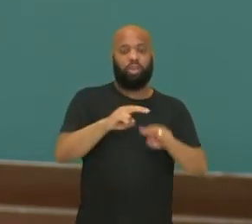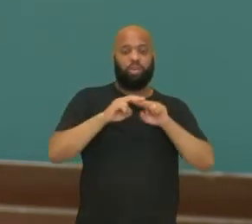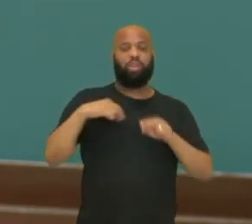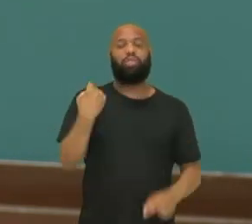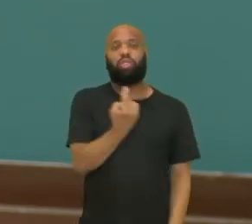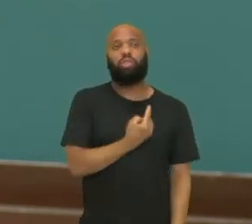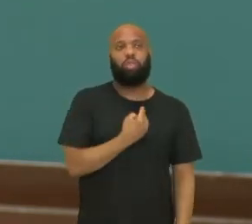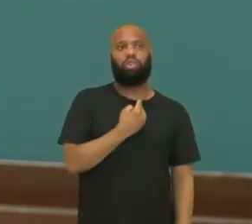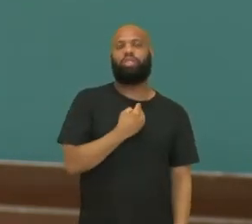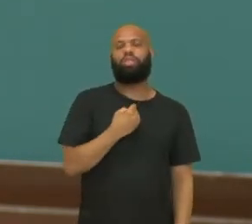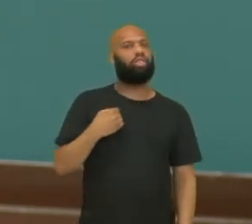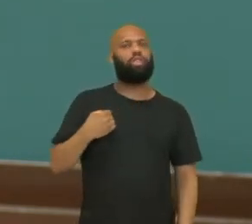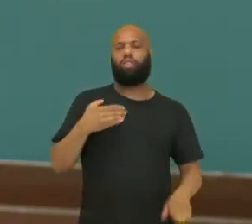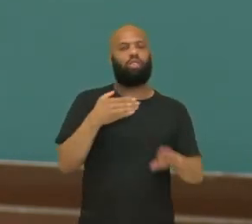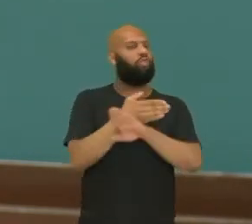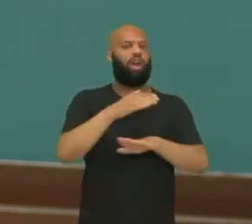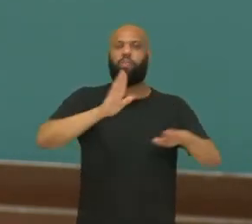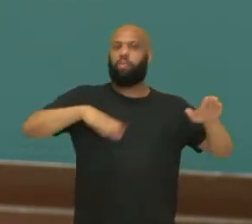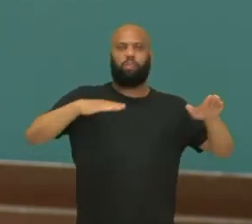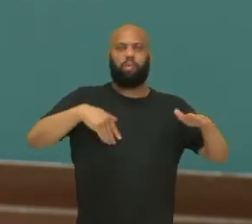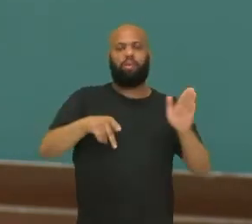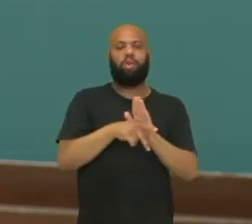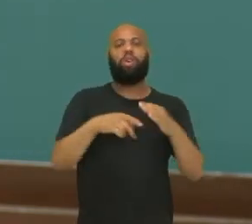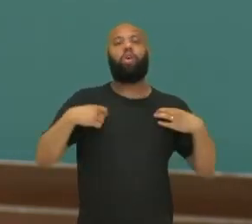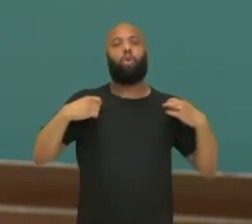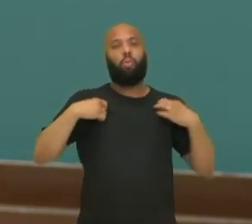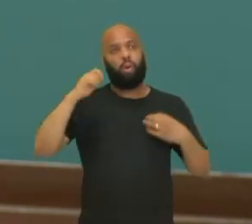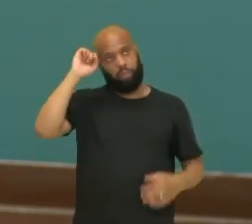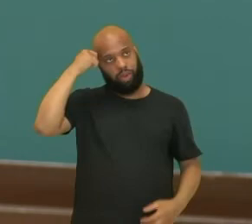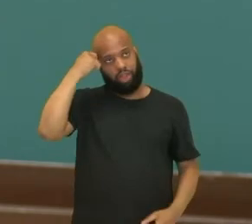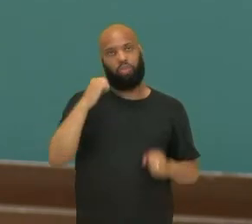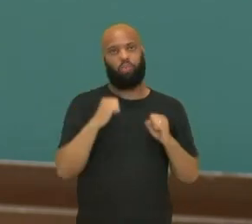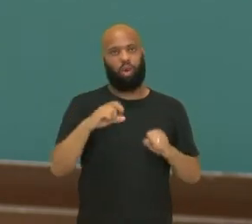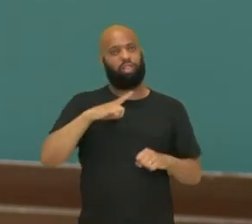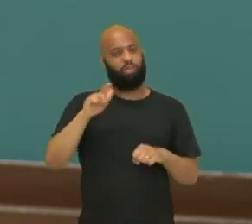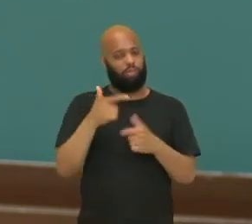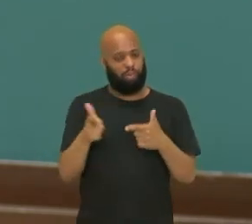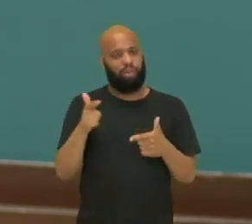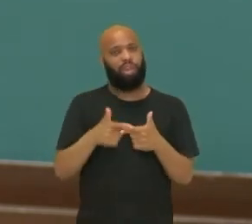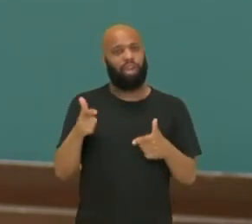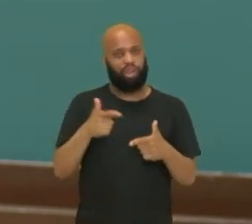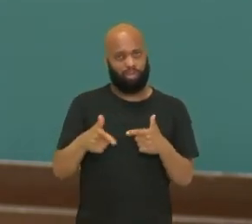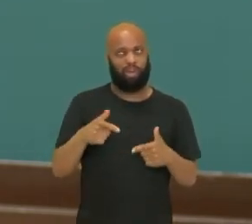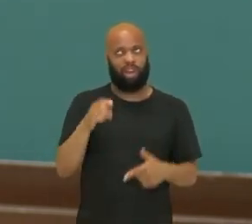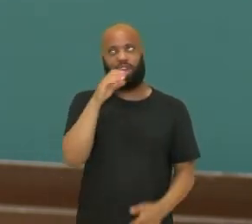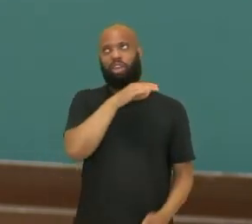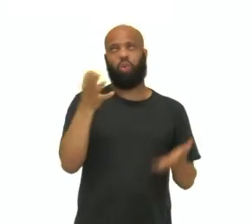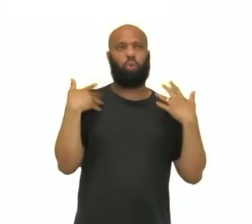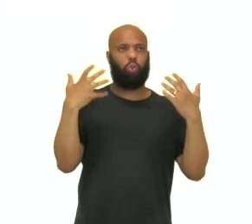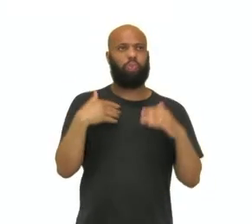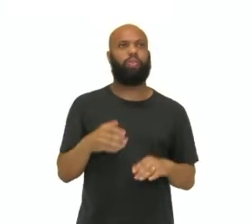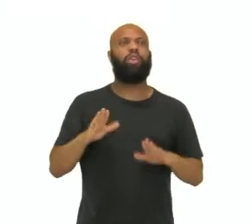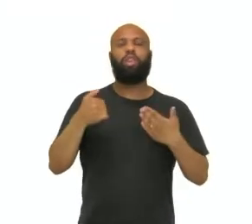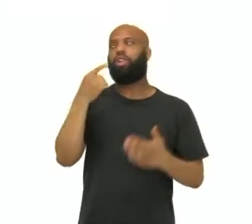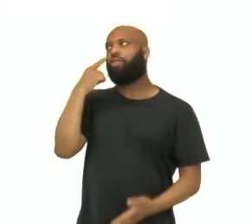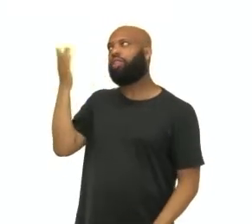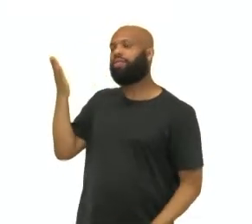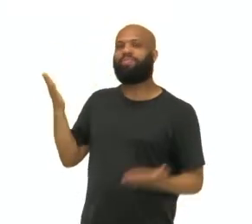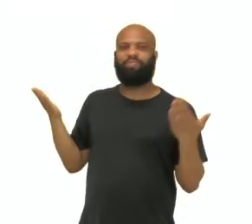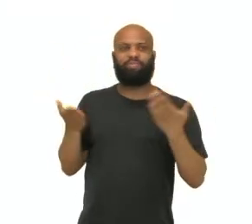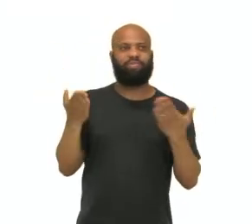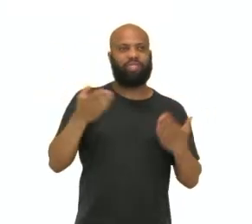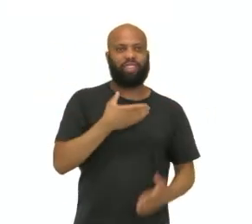não vamos para a praia de preto, né? Porque senão queima. Beleza? Pessoal, Como eu mencionei, a maçã, olha que linda essa